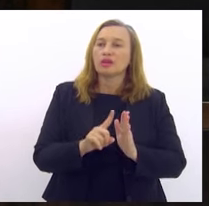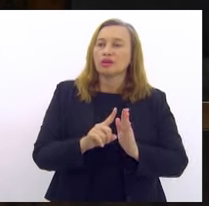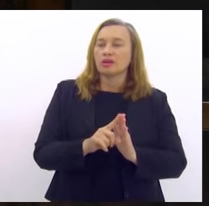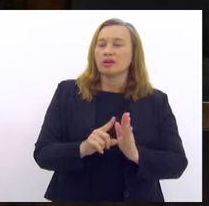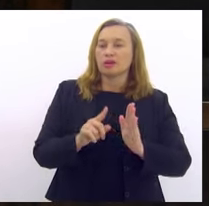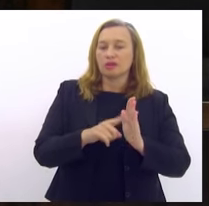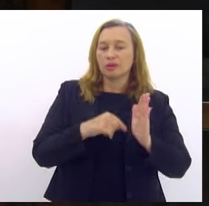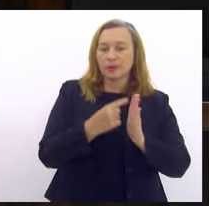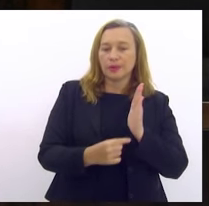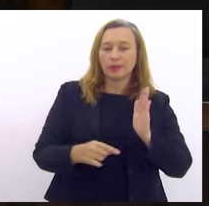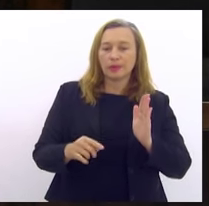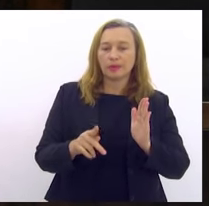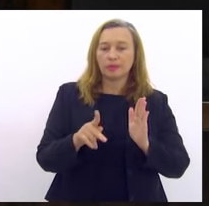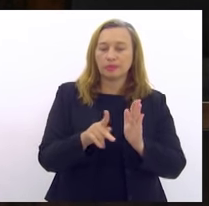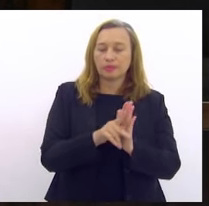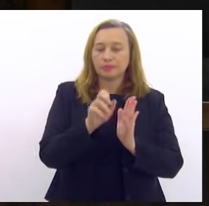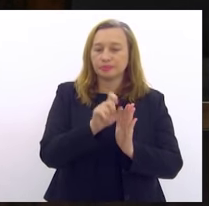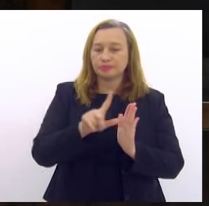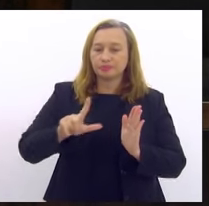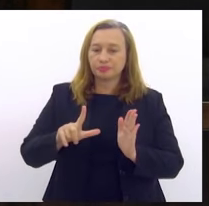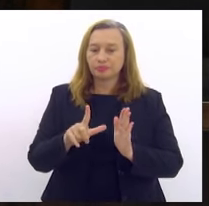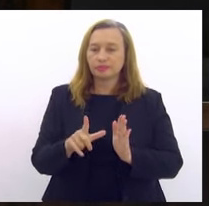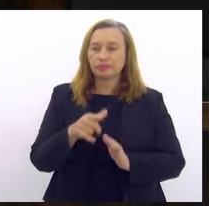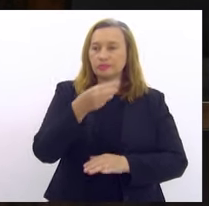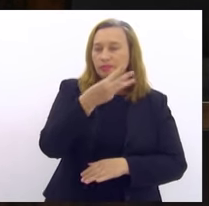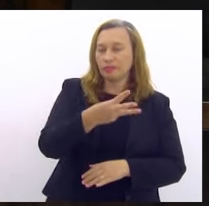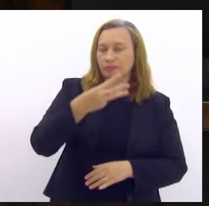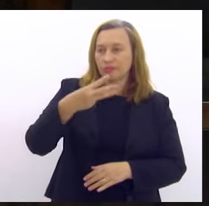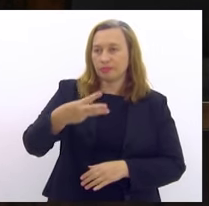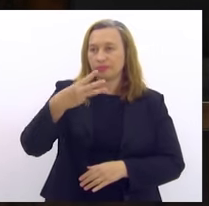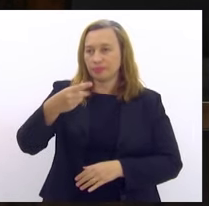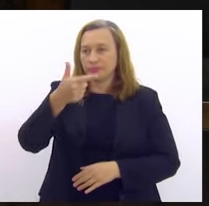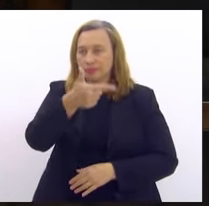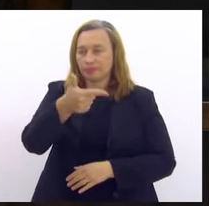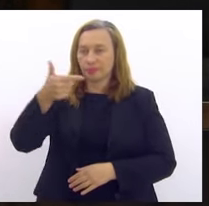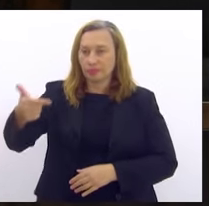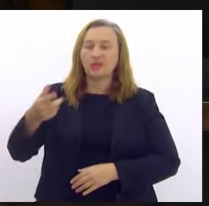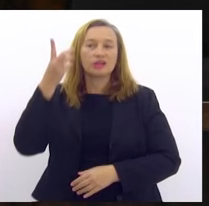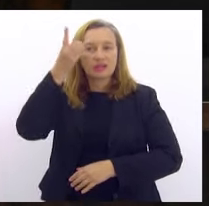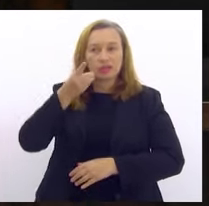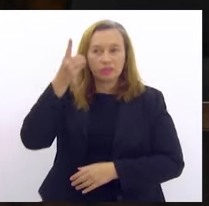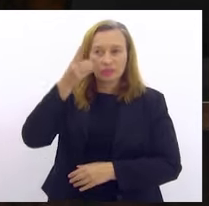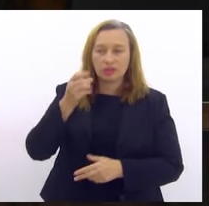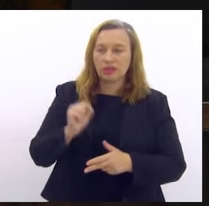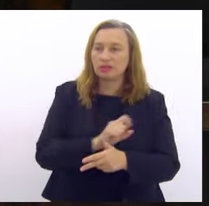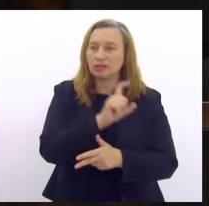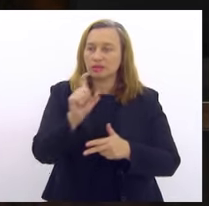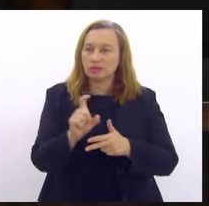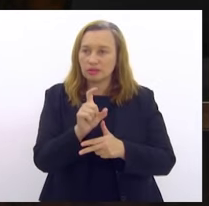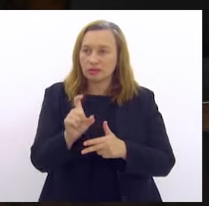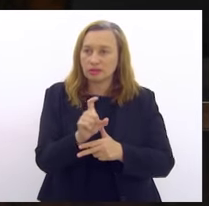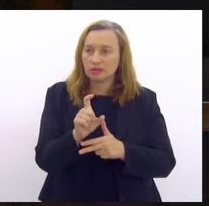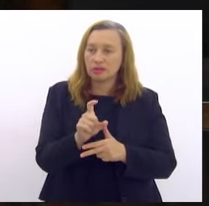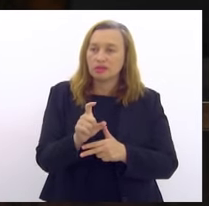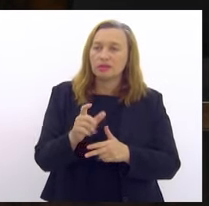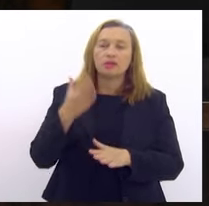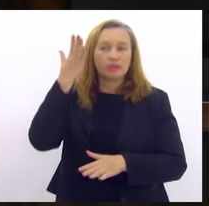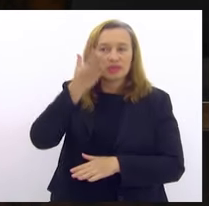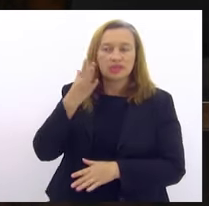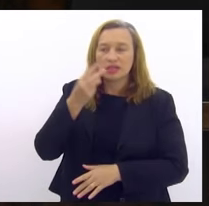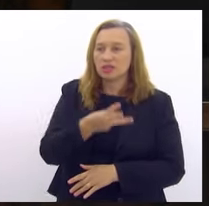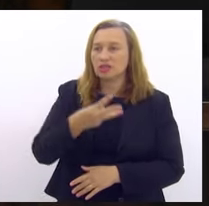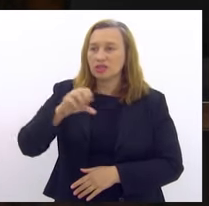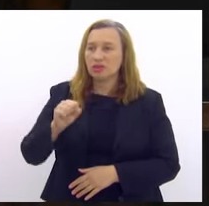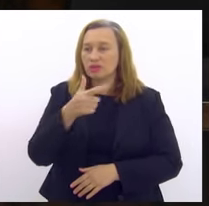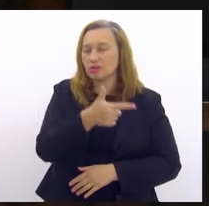número 6.413 de 2022, de autoria do Poder Executivo, mensagem número 38